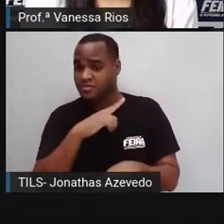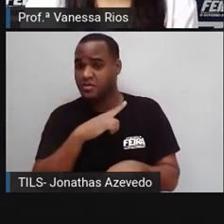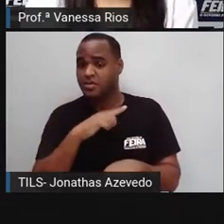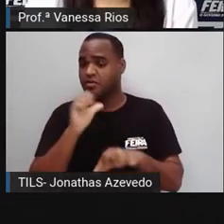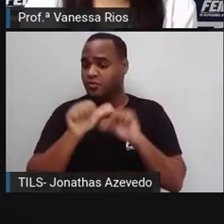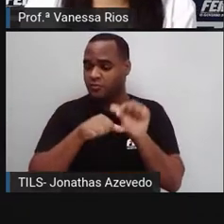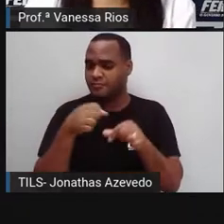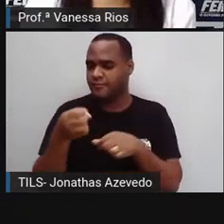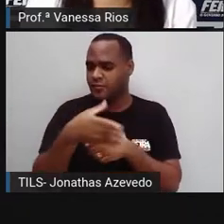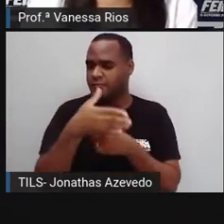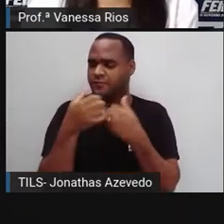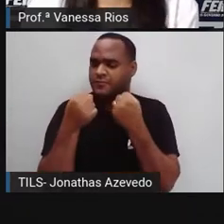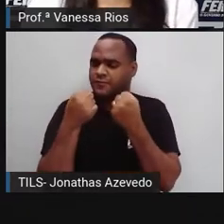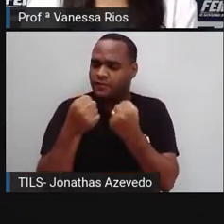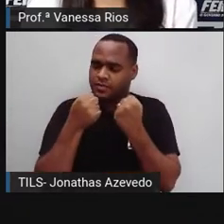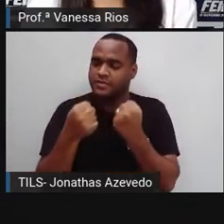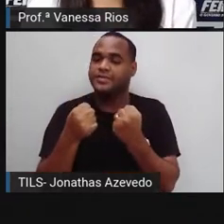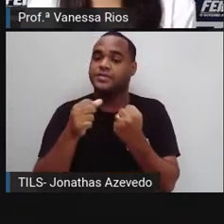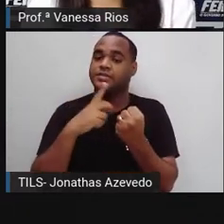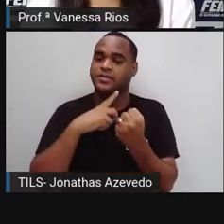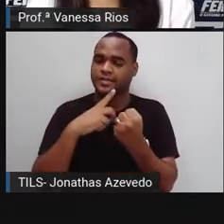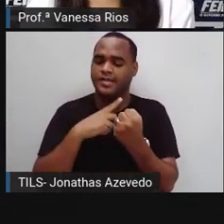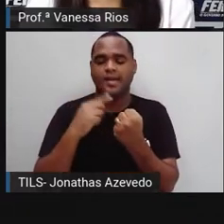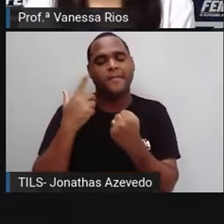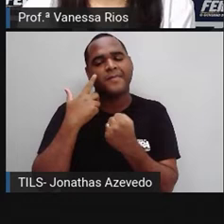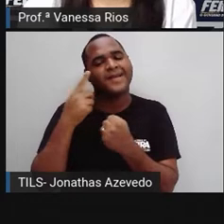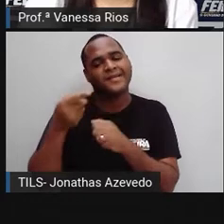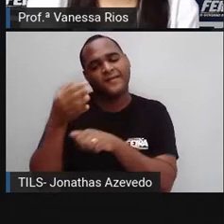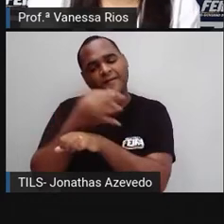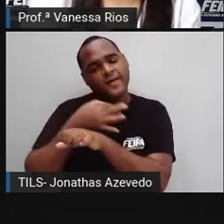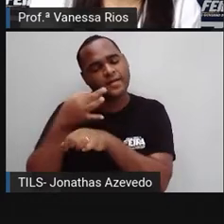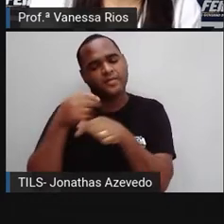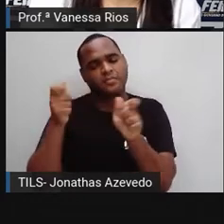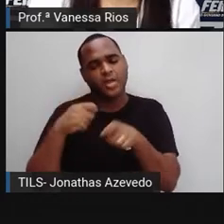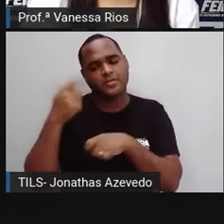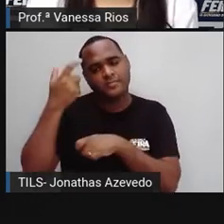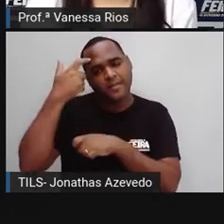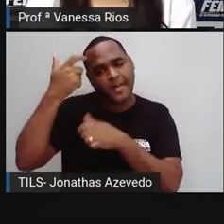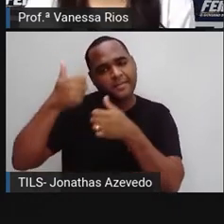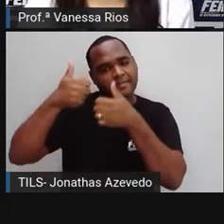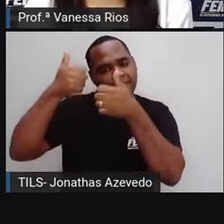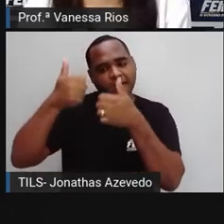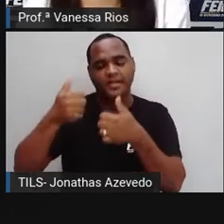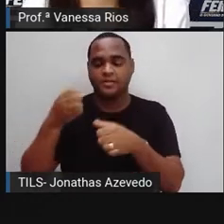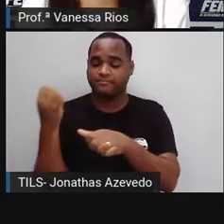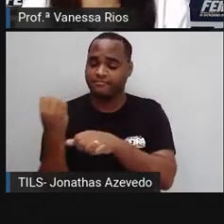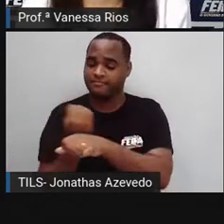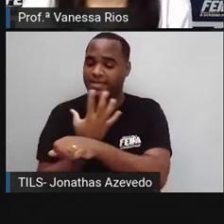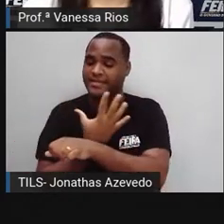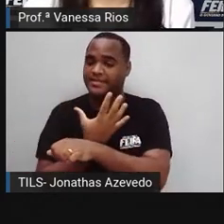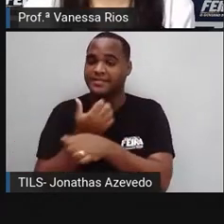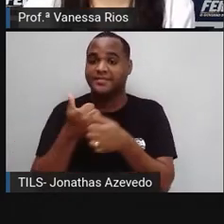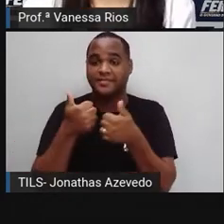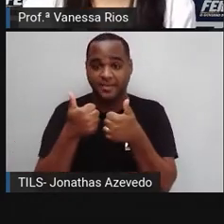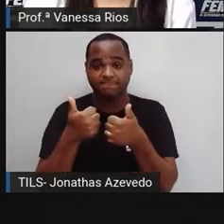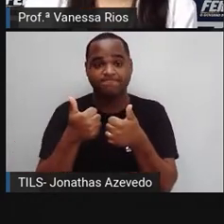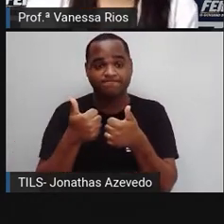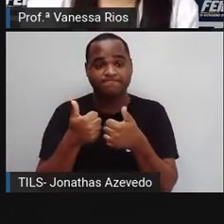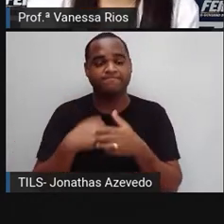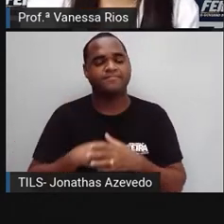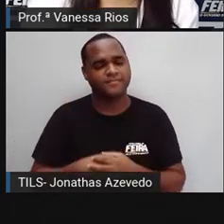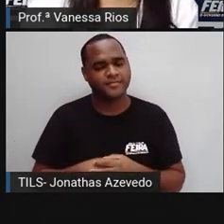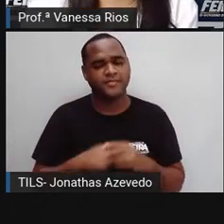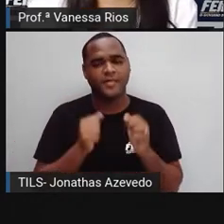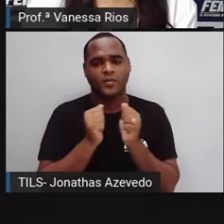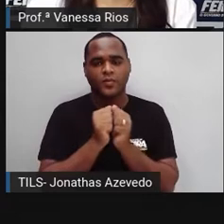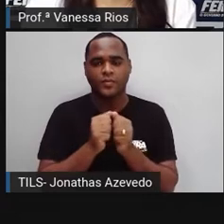renovar as forças, porque as férias aí vão proporcionar saúde mental, saúde emocional, né? Junto